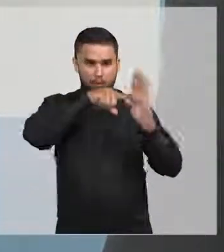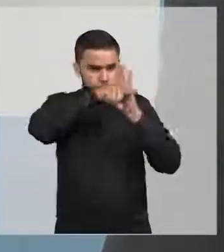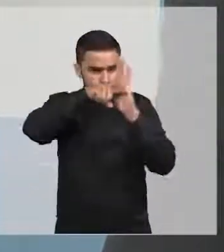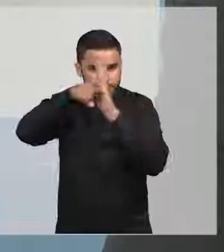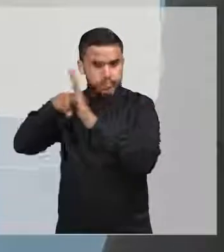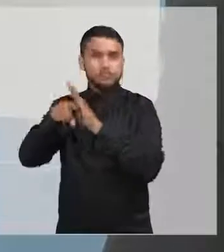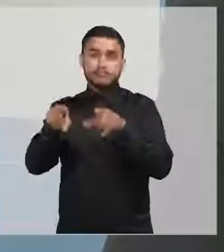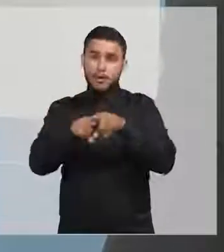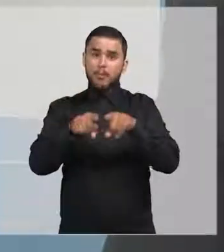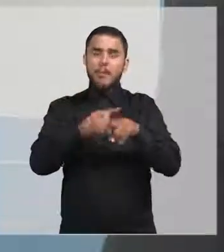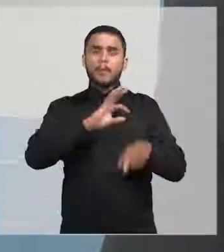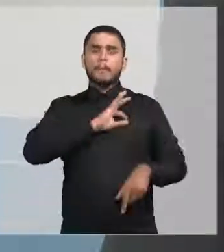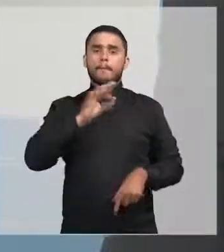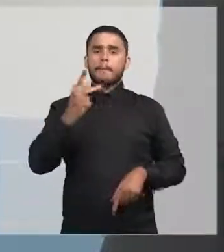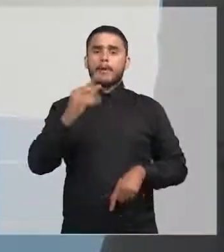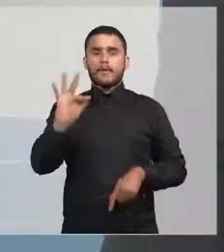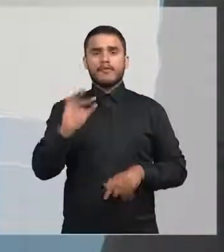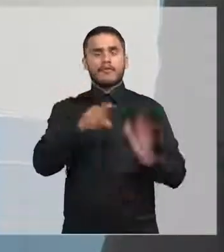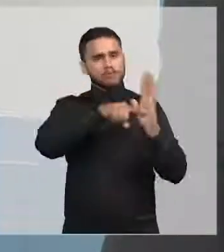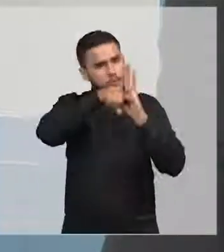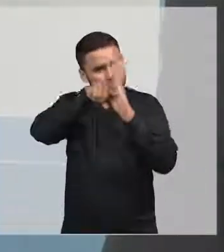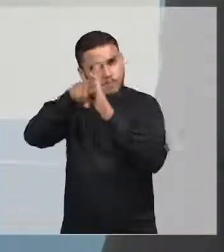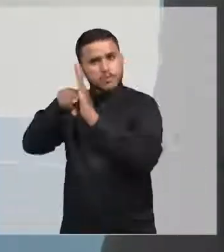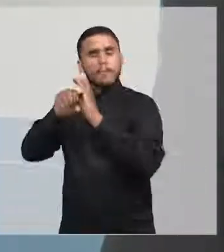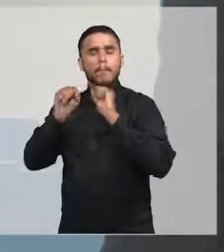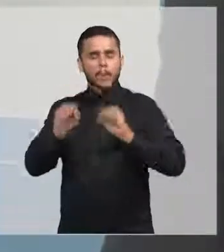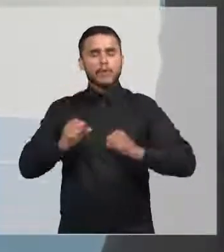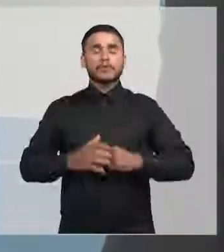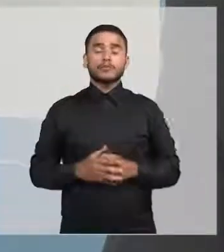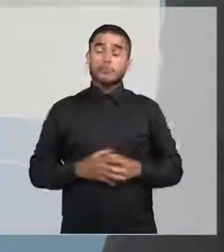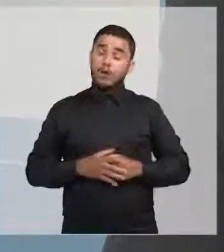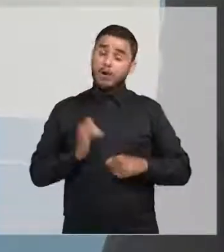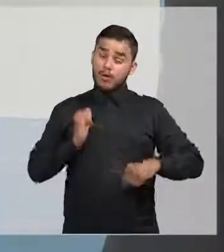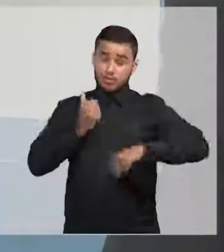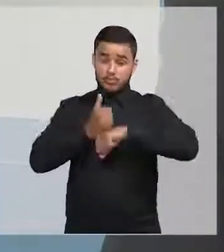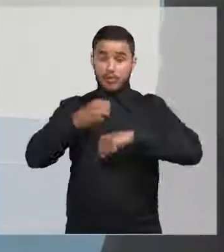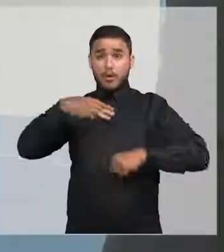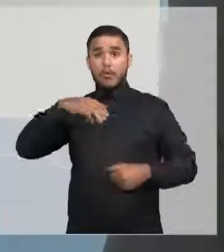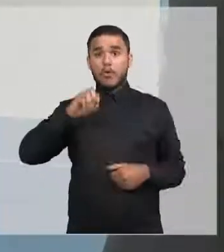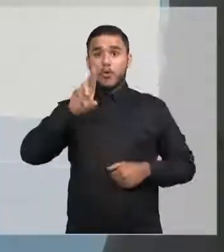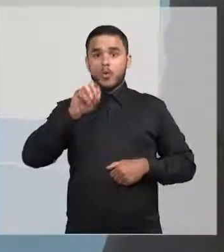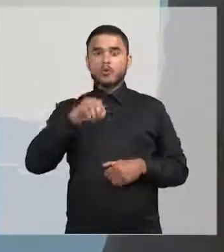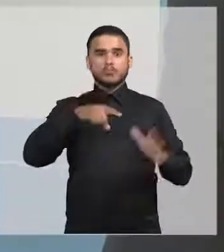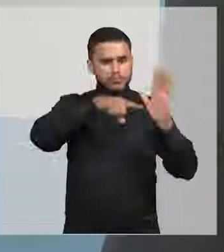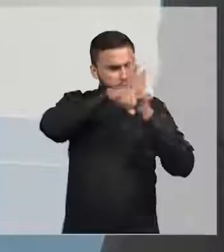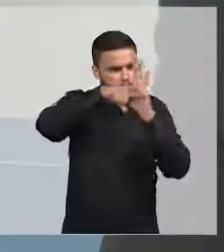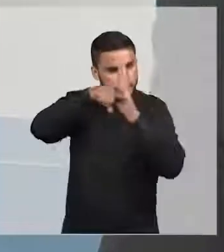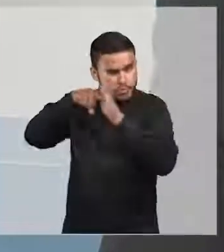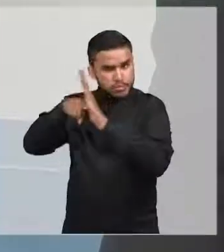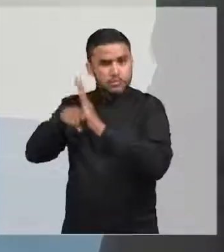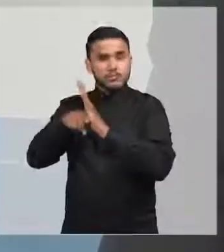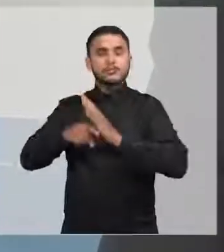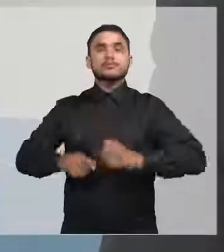Federal também, né? Então, é um ponto para a gente colocar que o juiz Sérgio Moro agora ele investiga,